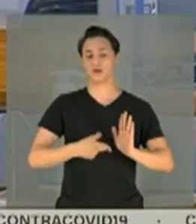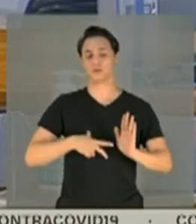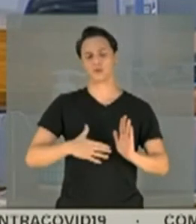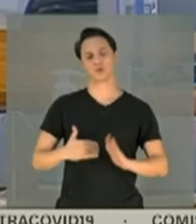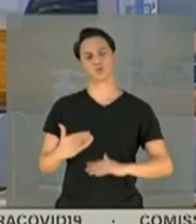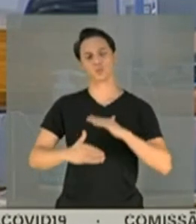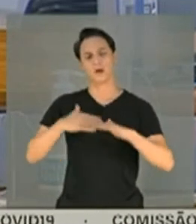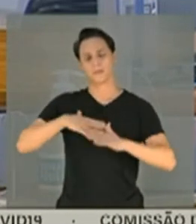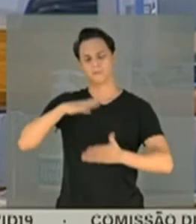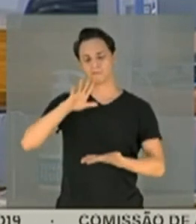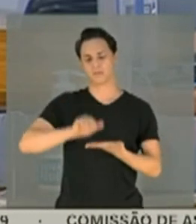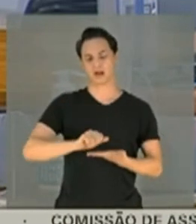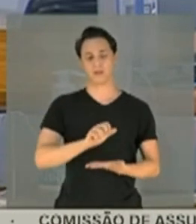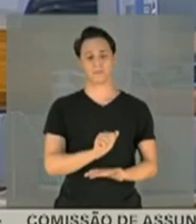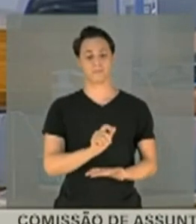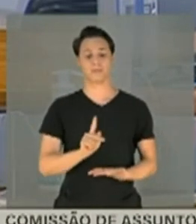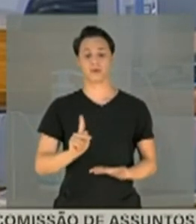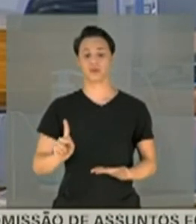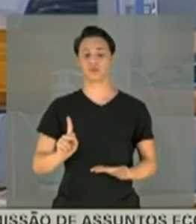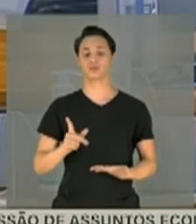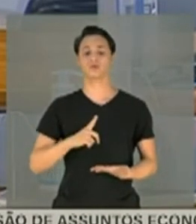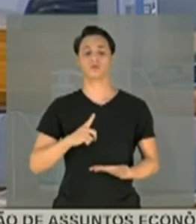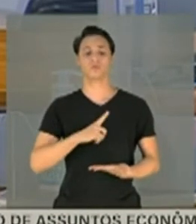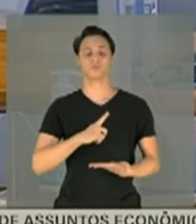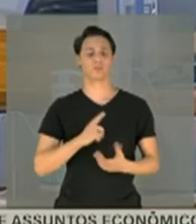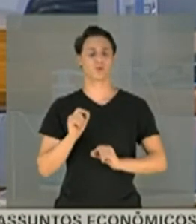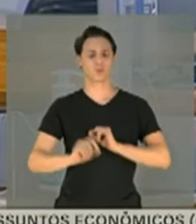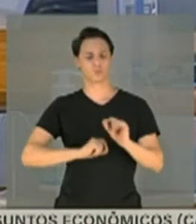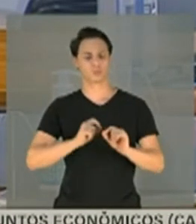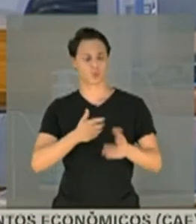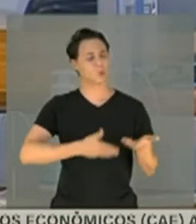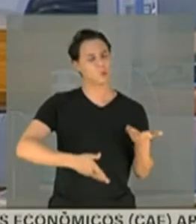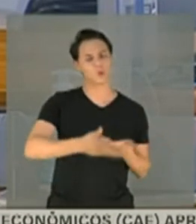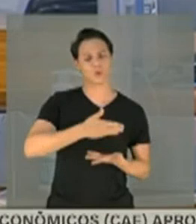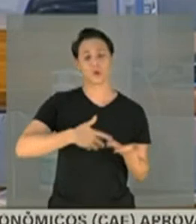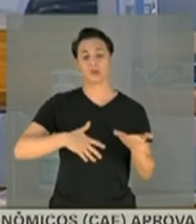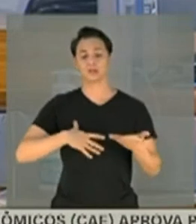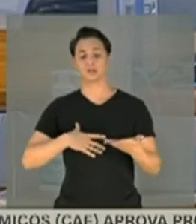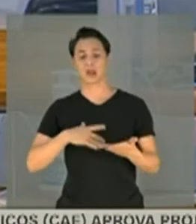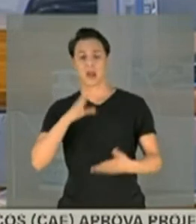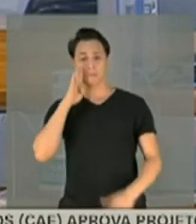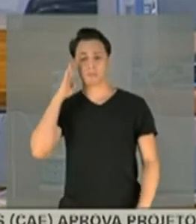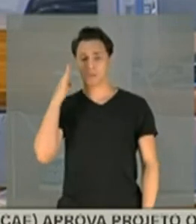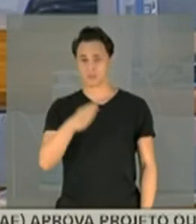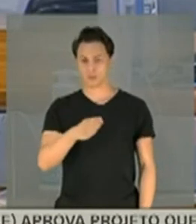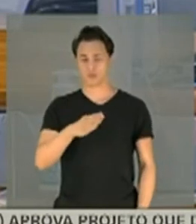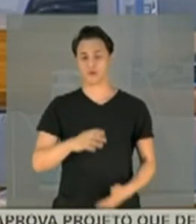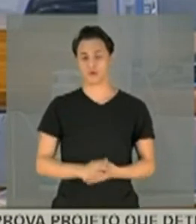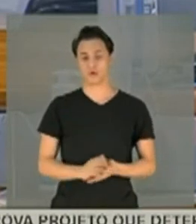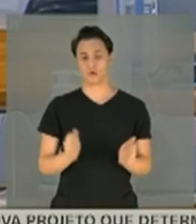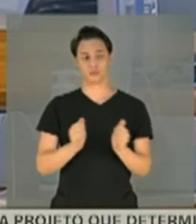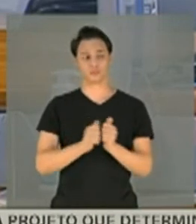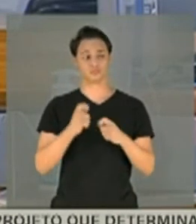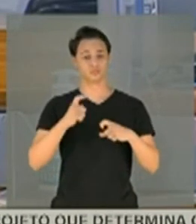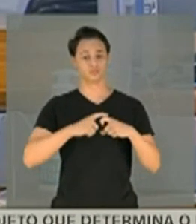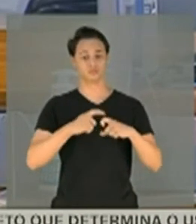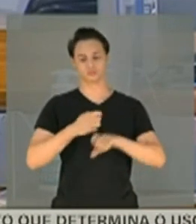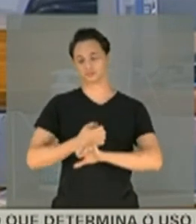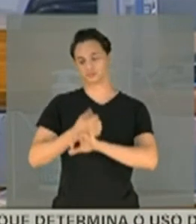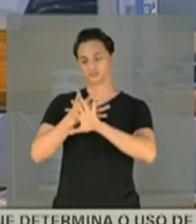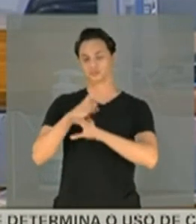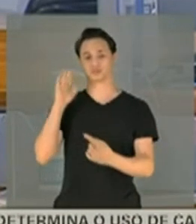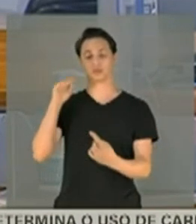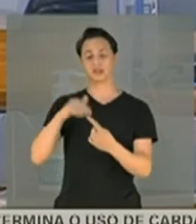um aplicativo de teleconsulta e diagnóstico imediato pelo médico para oferecer o